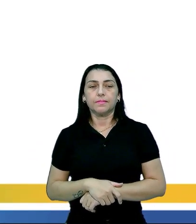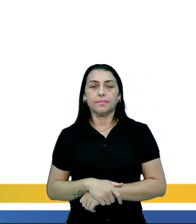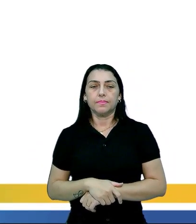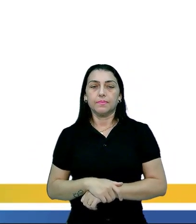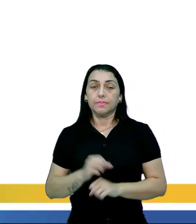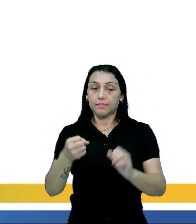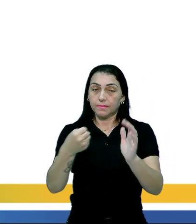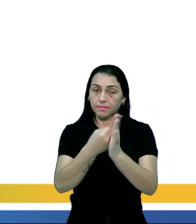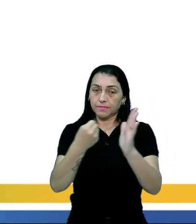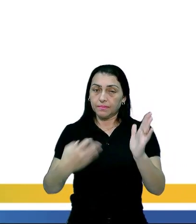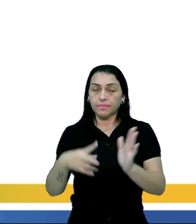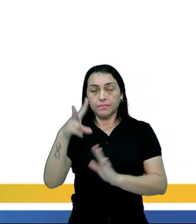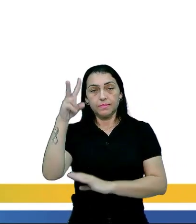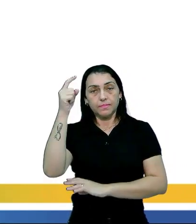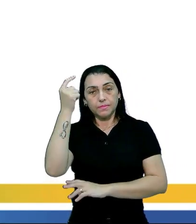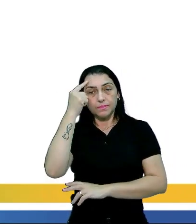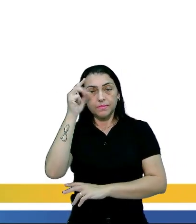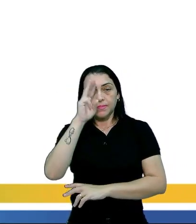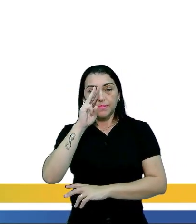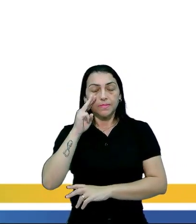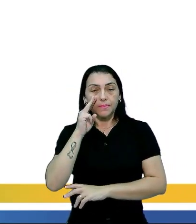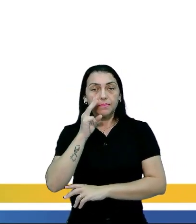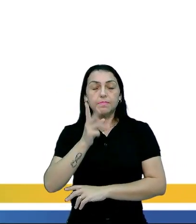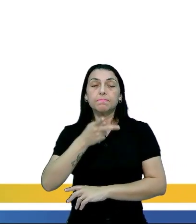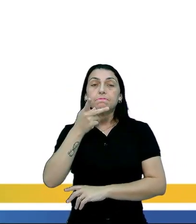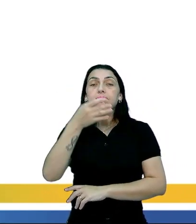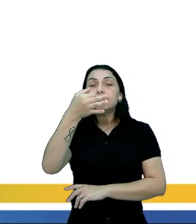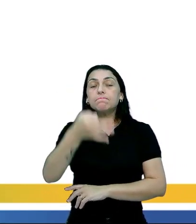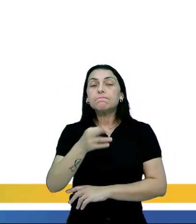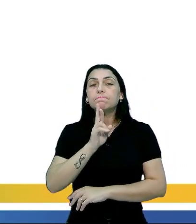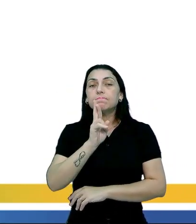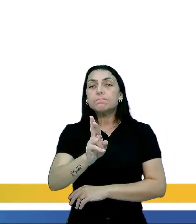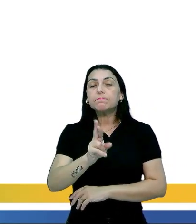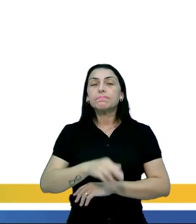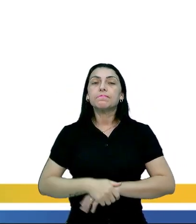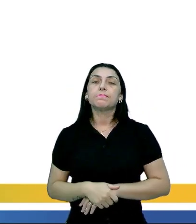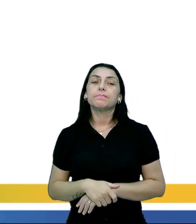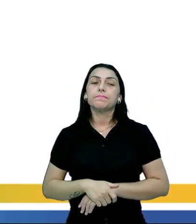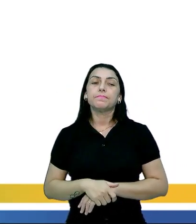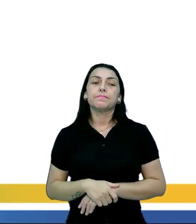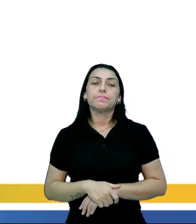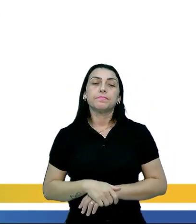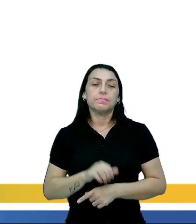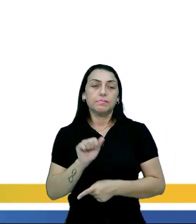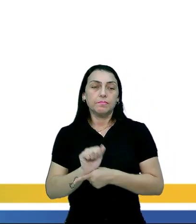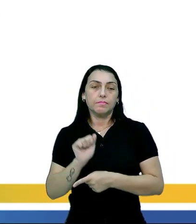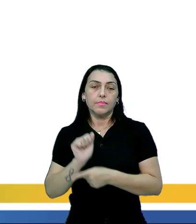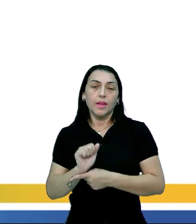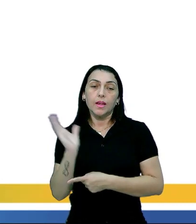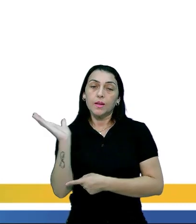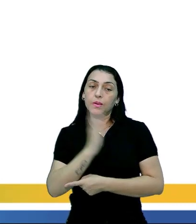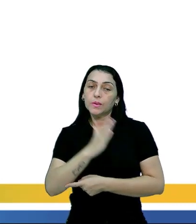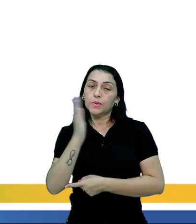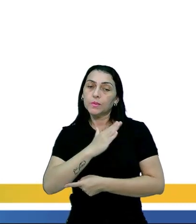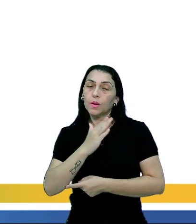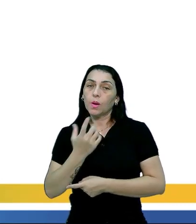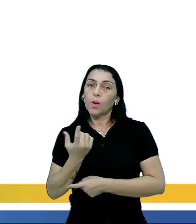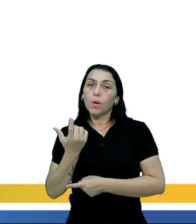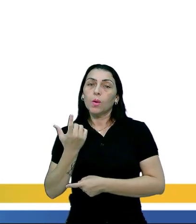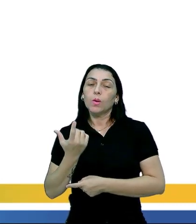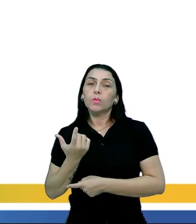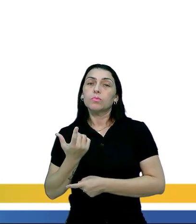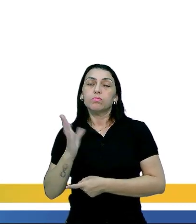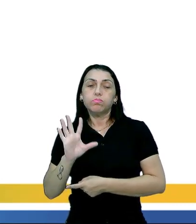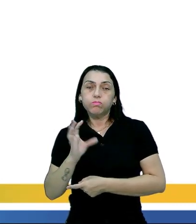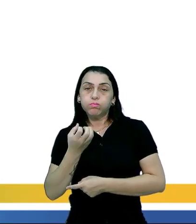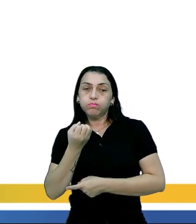as características do pensamento marxista é correto citar, letra A celebração